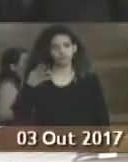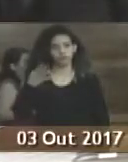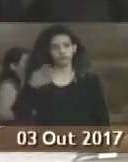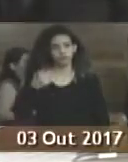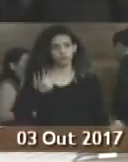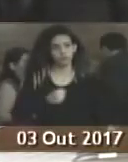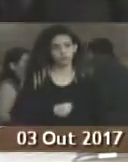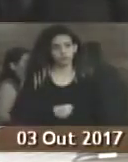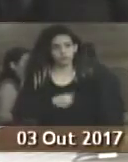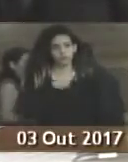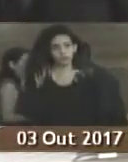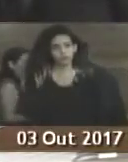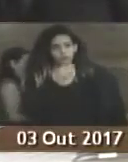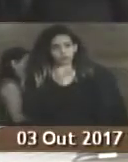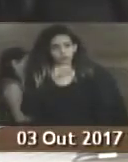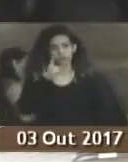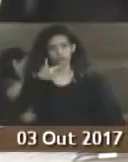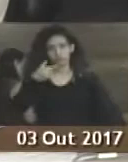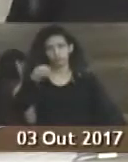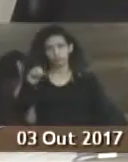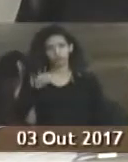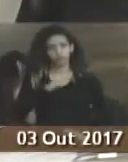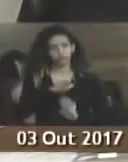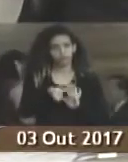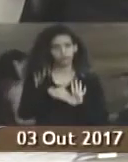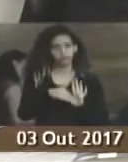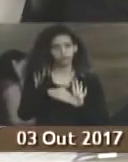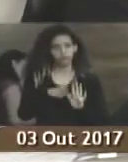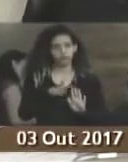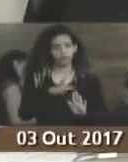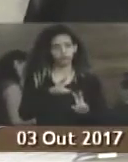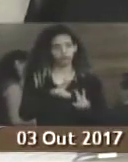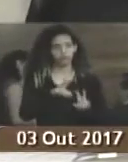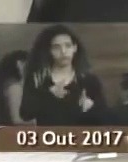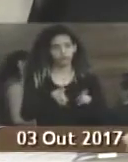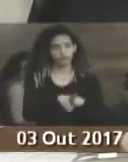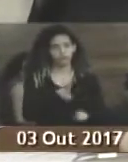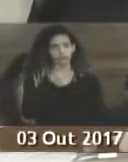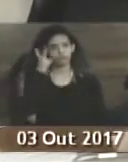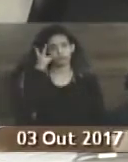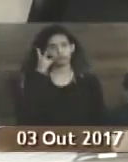1653, 2020, todos barra 17 de autoria desse vereador.